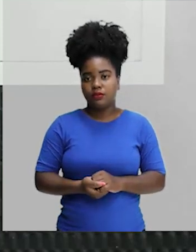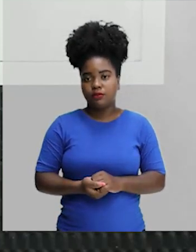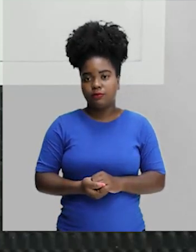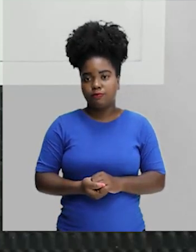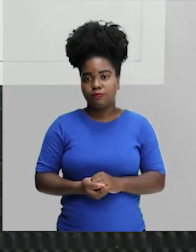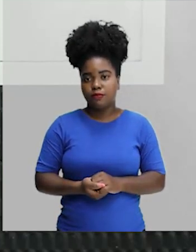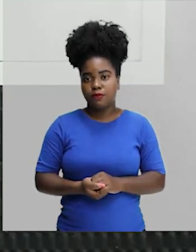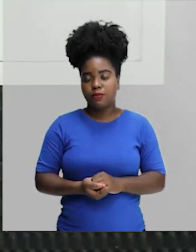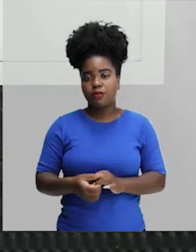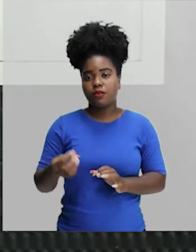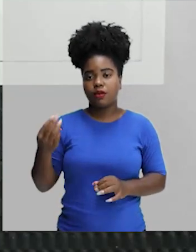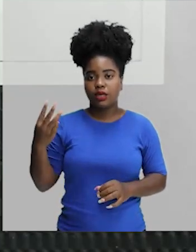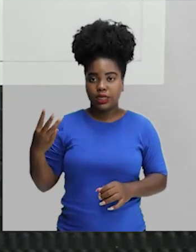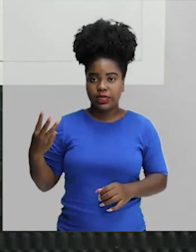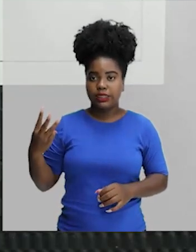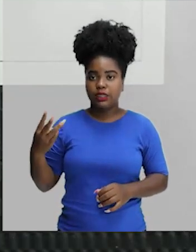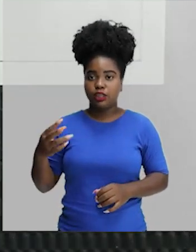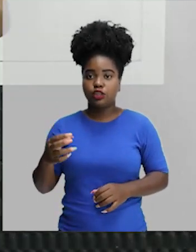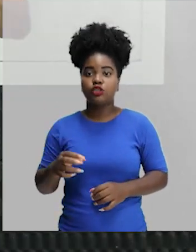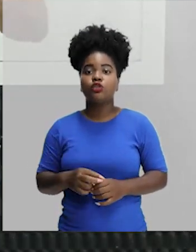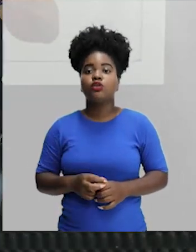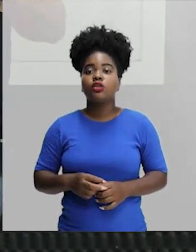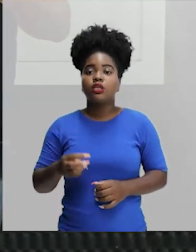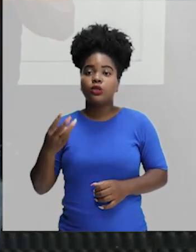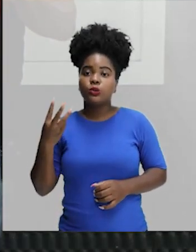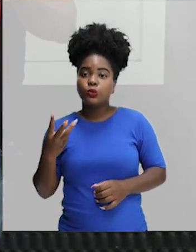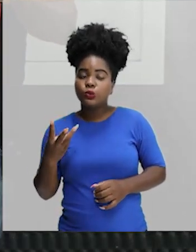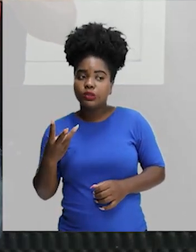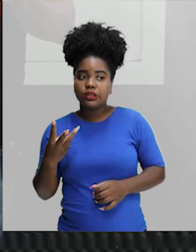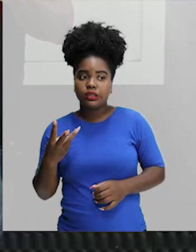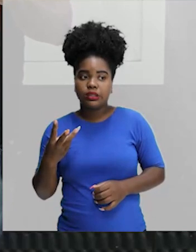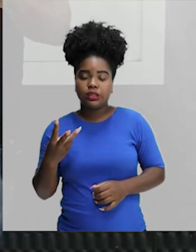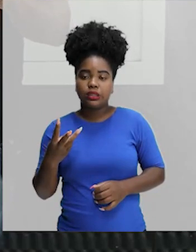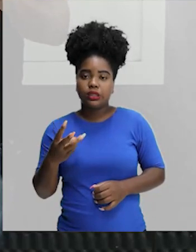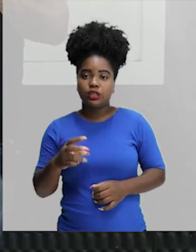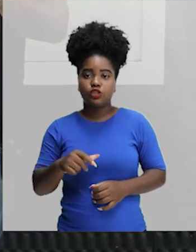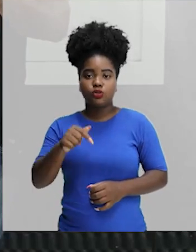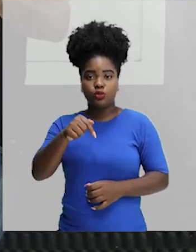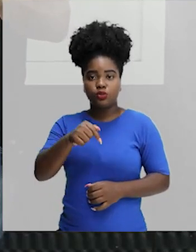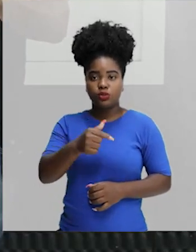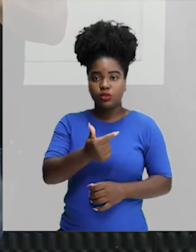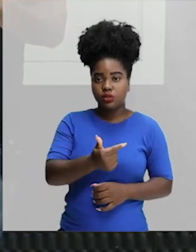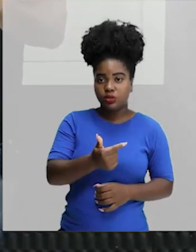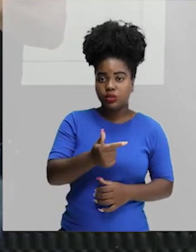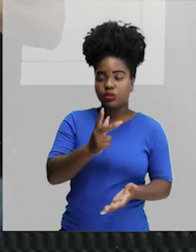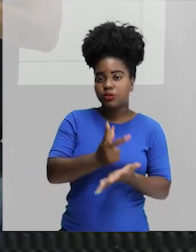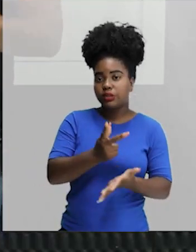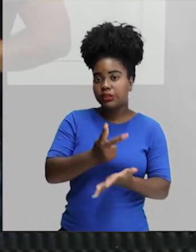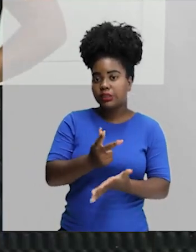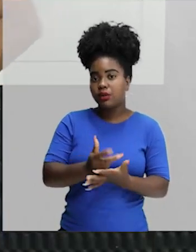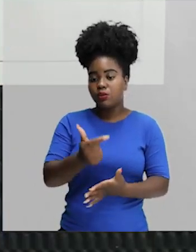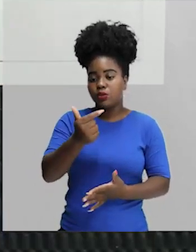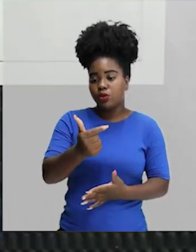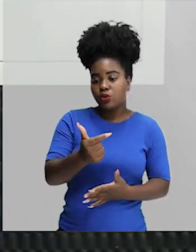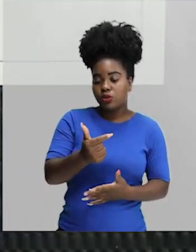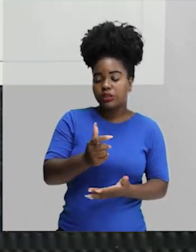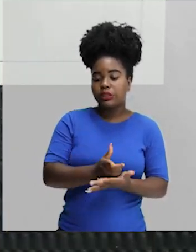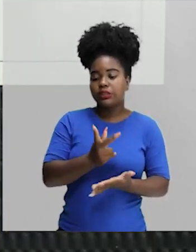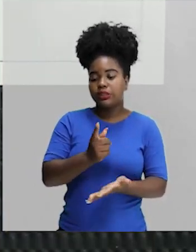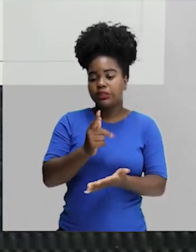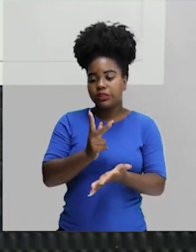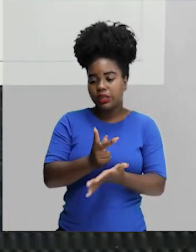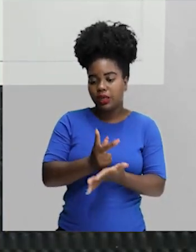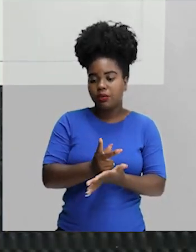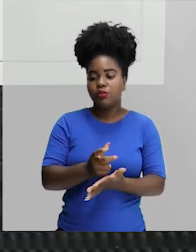do meu dividendo é 3. Isso quer dizer que o grau do meu quociente vai ser 2. Sempre um grau a menos. Então, aqui vai ser o